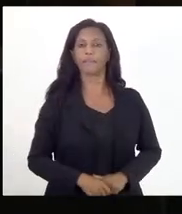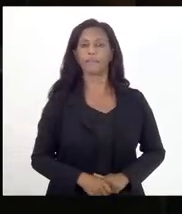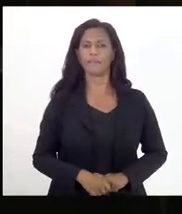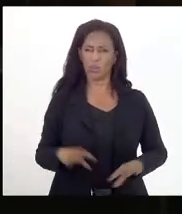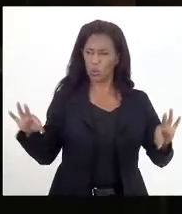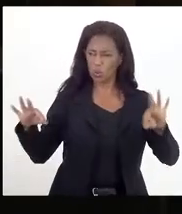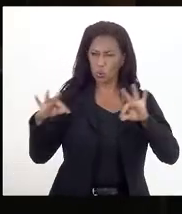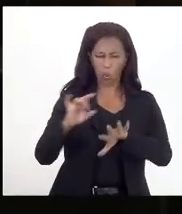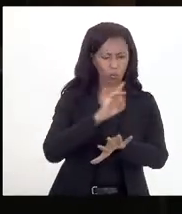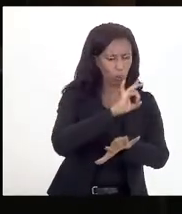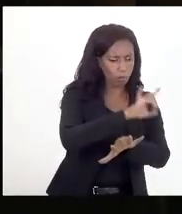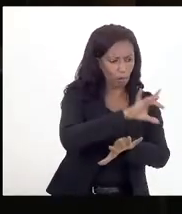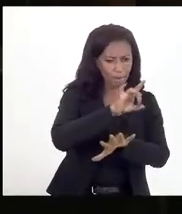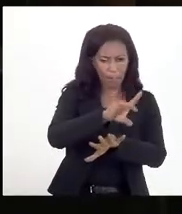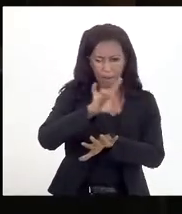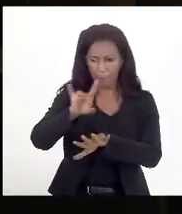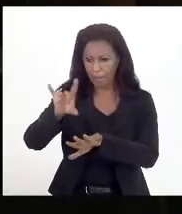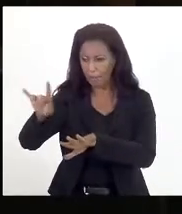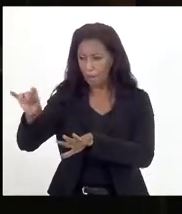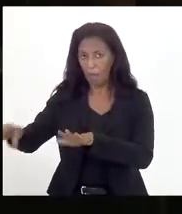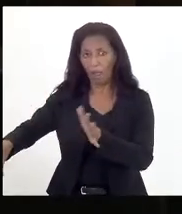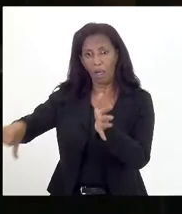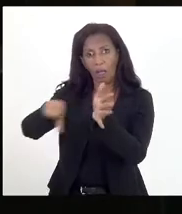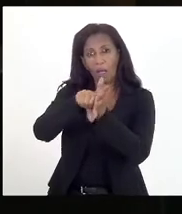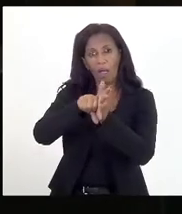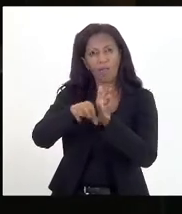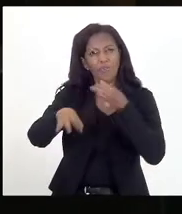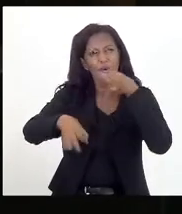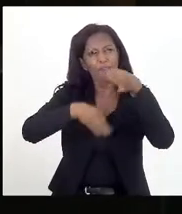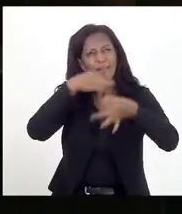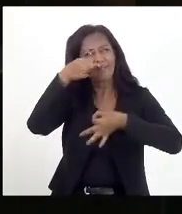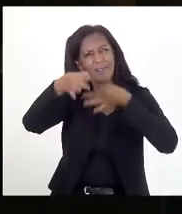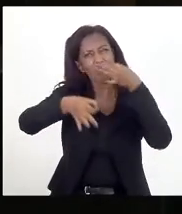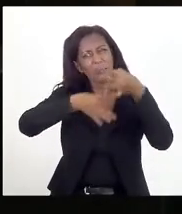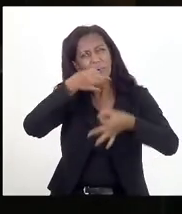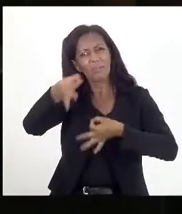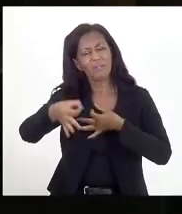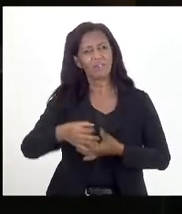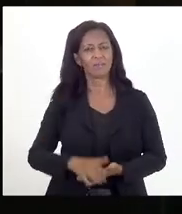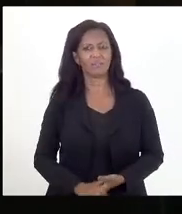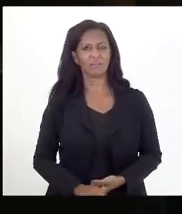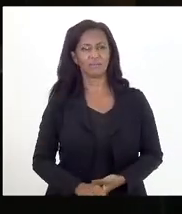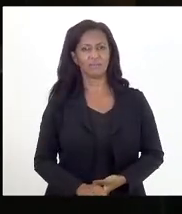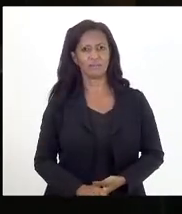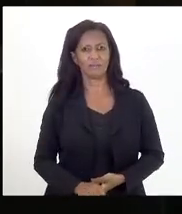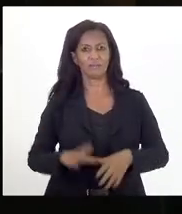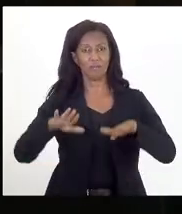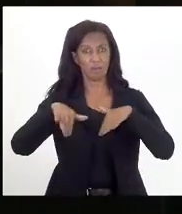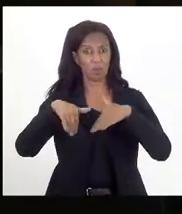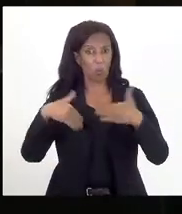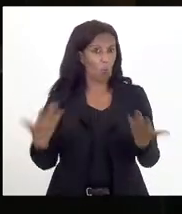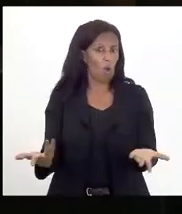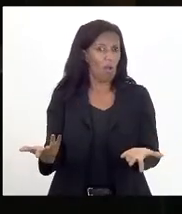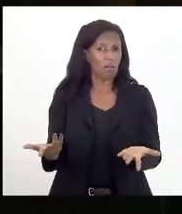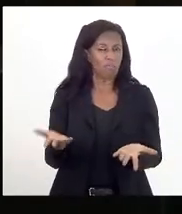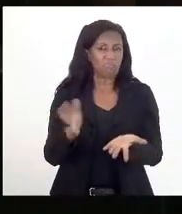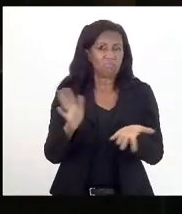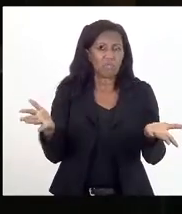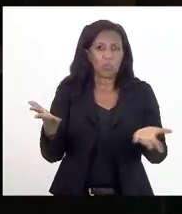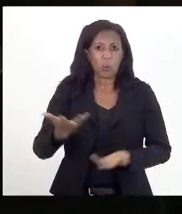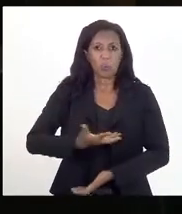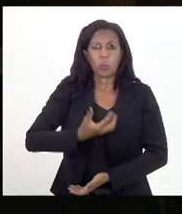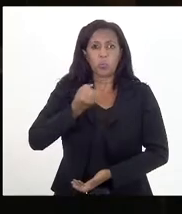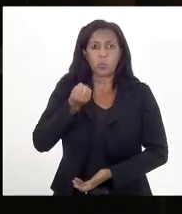a todos eles pelo crime de opinião e qual não foi a nossa